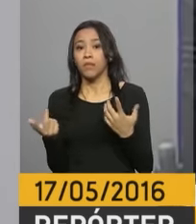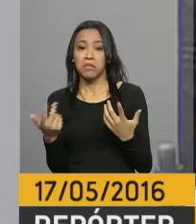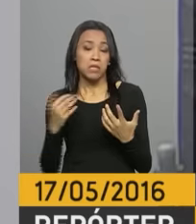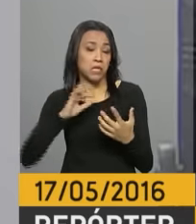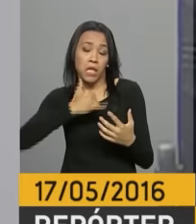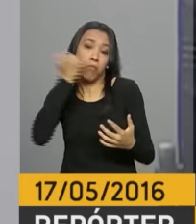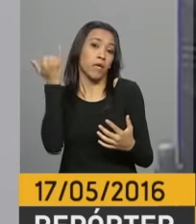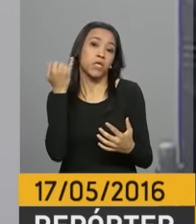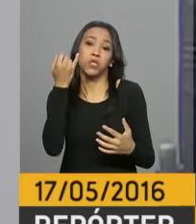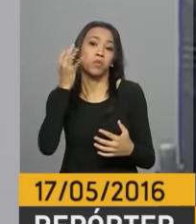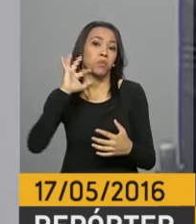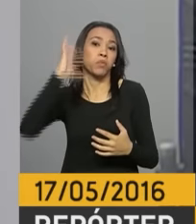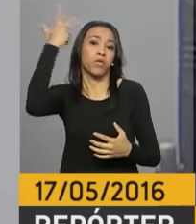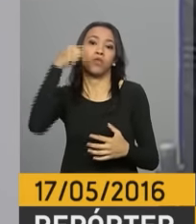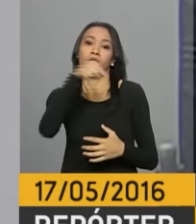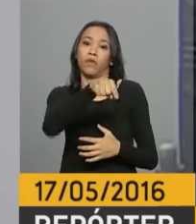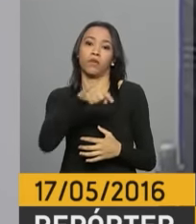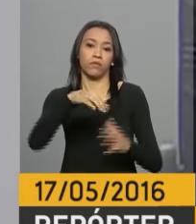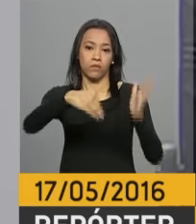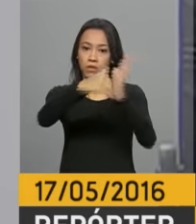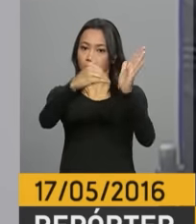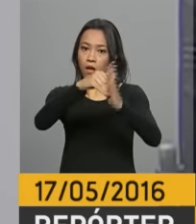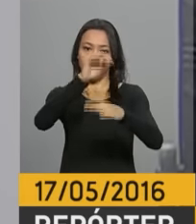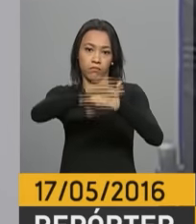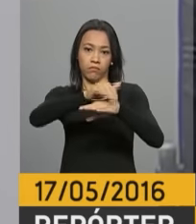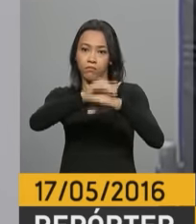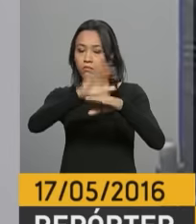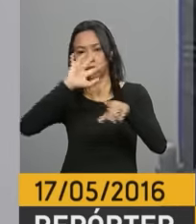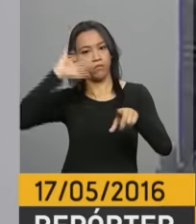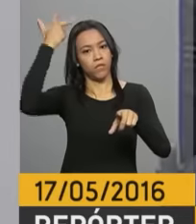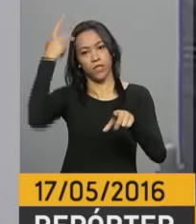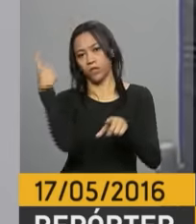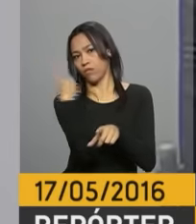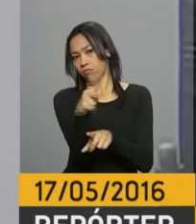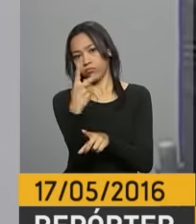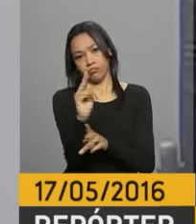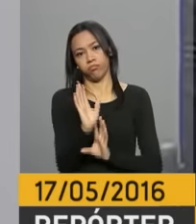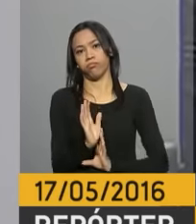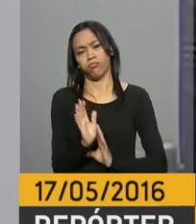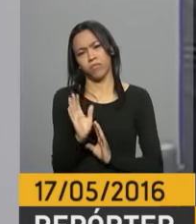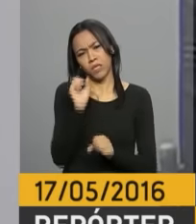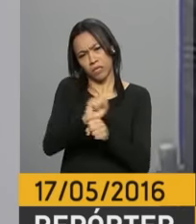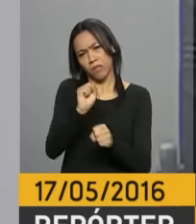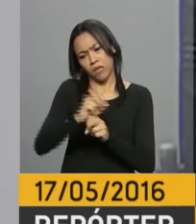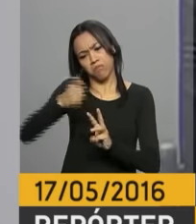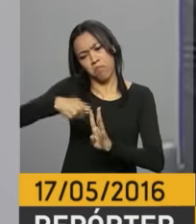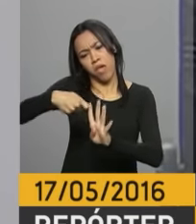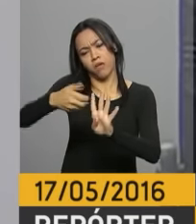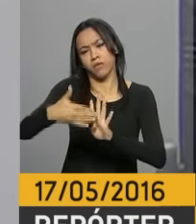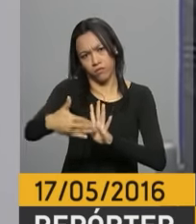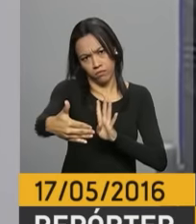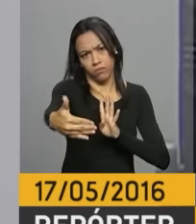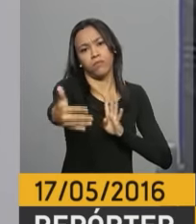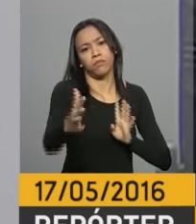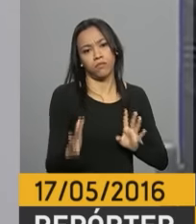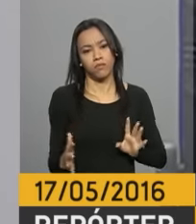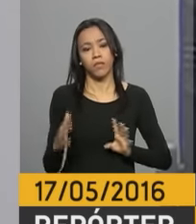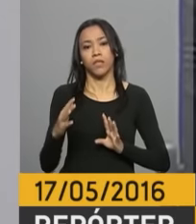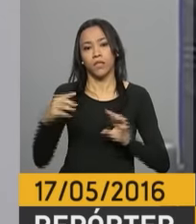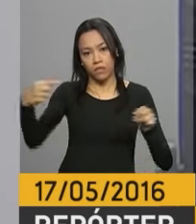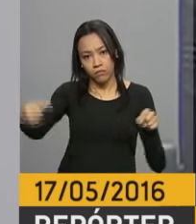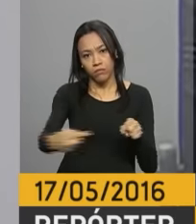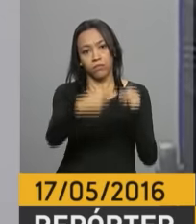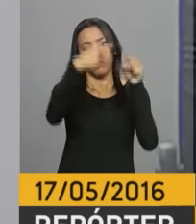essa decisão. O Senado é soberano. O Senado vai tomar uma decisão daqui a alguns meses, de acordo com a